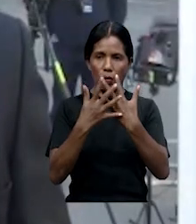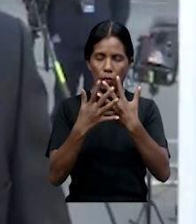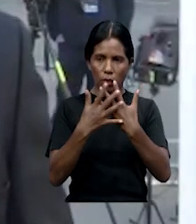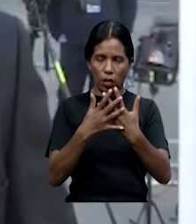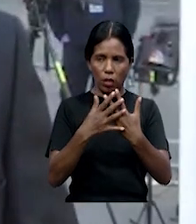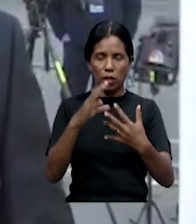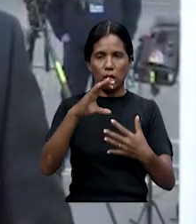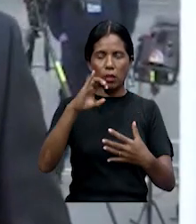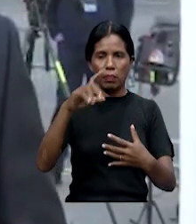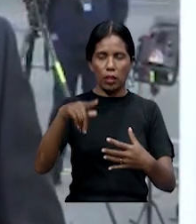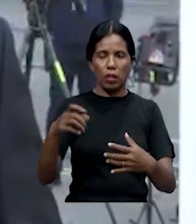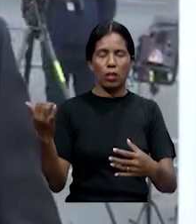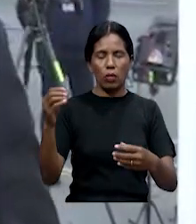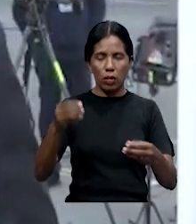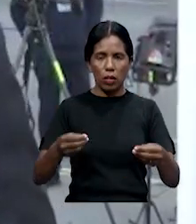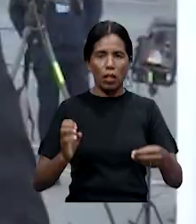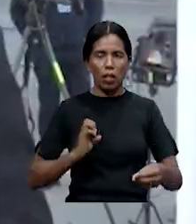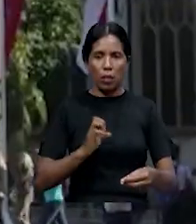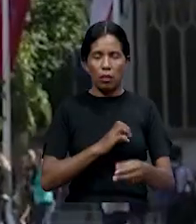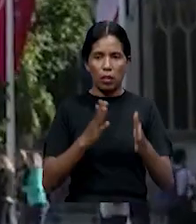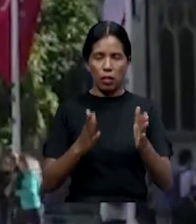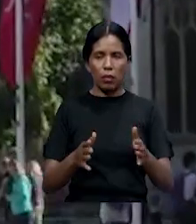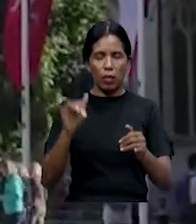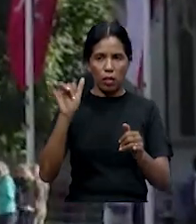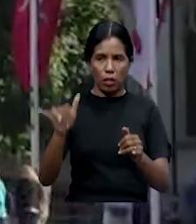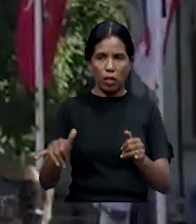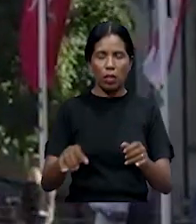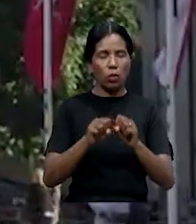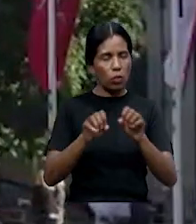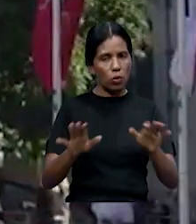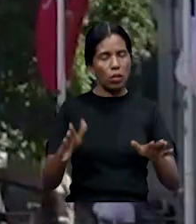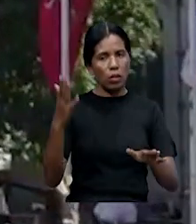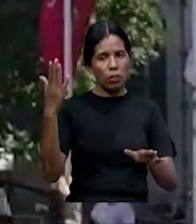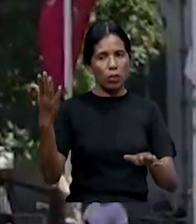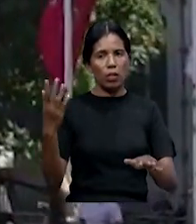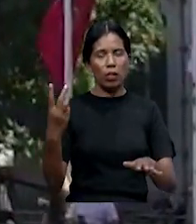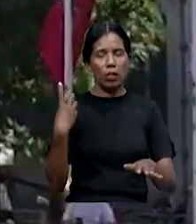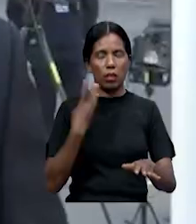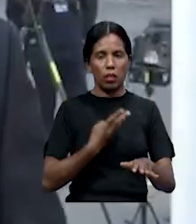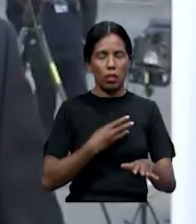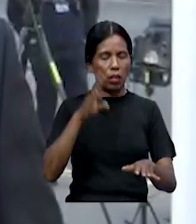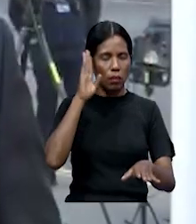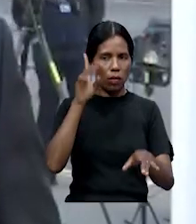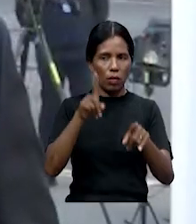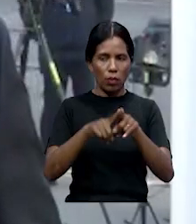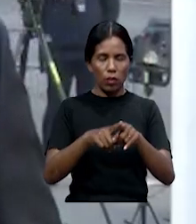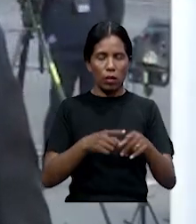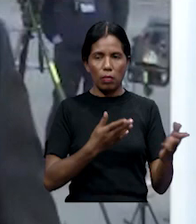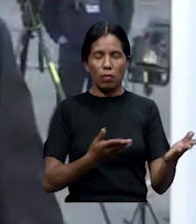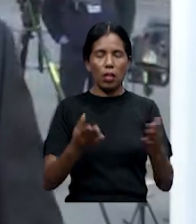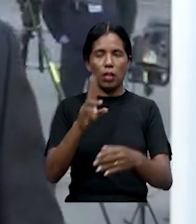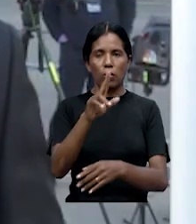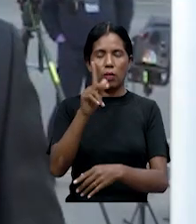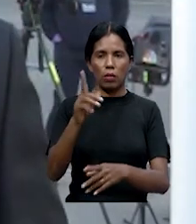sira fo sir ne embaixada para mambo Belahela e depois Rússia na Bama e tenia mambo Hakata anto Inglaterra o de